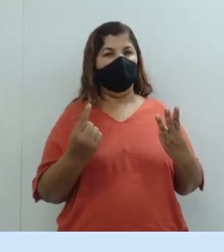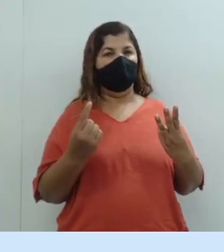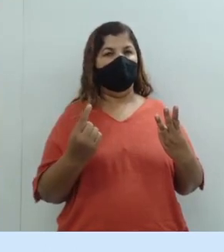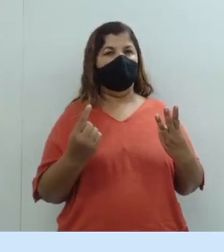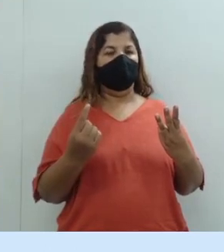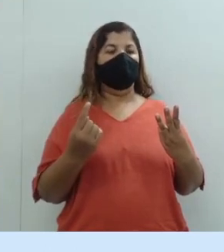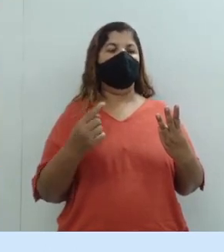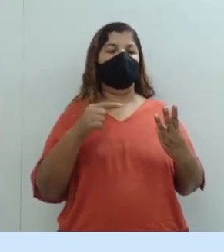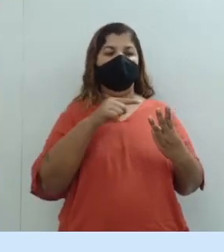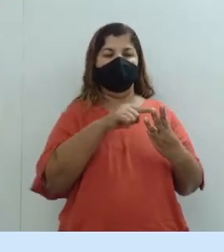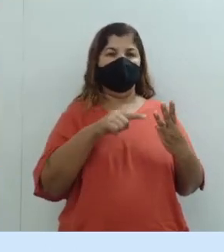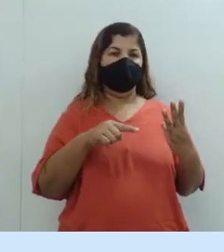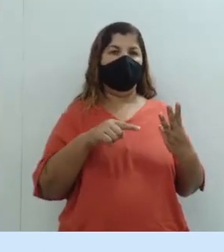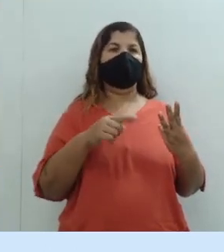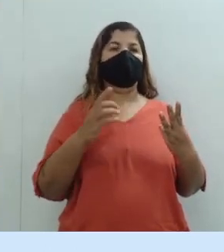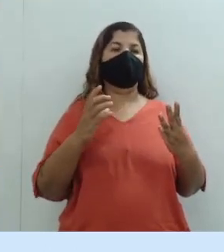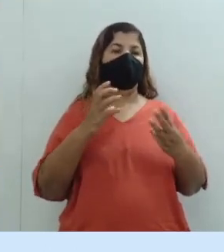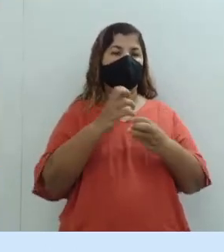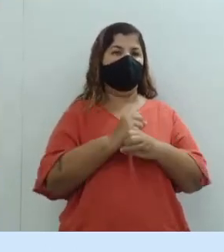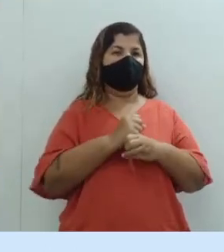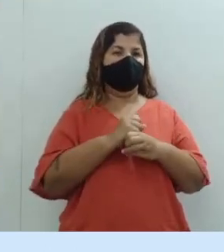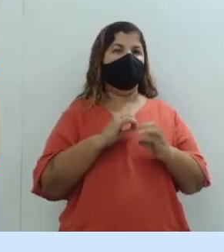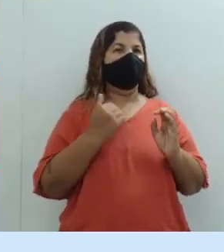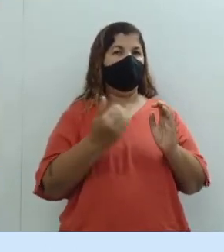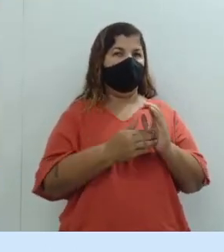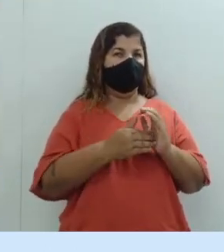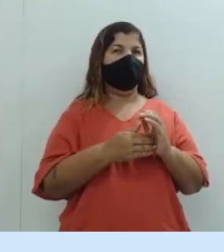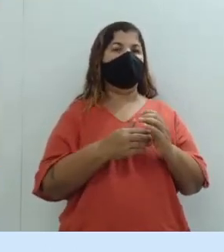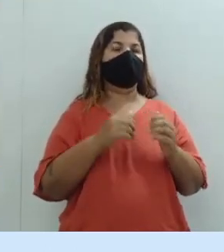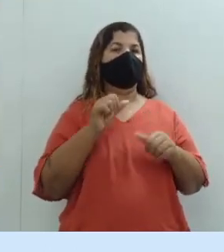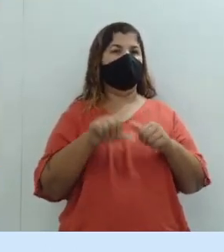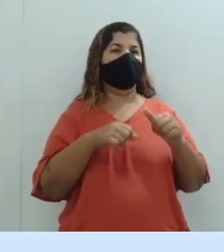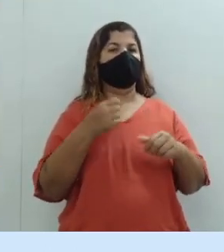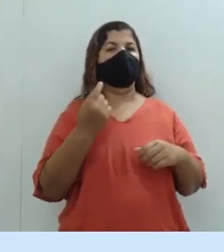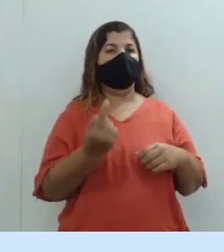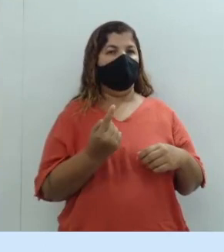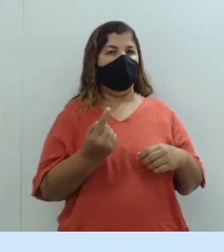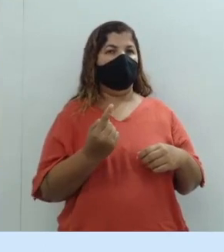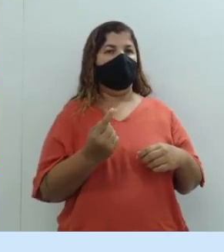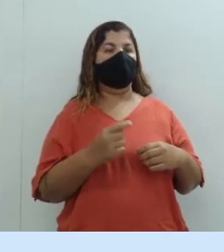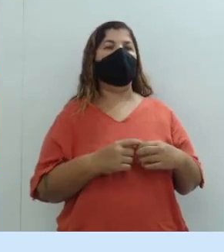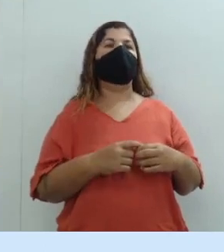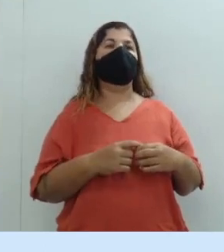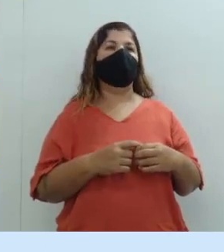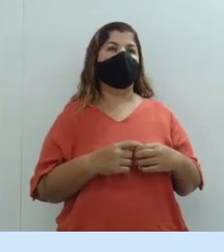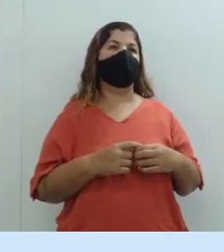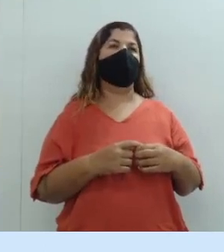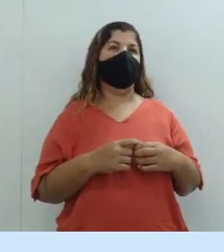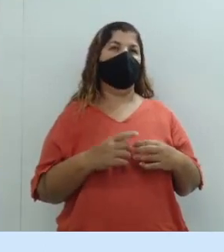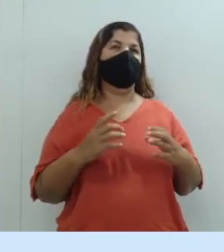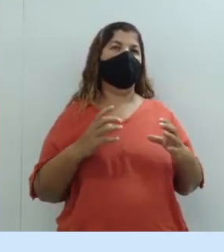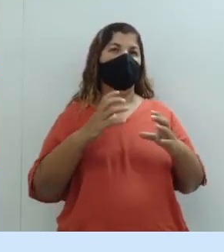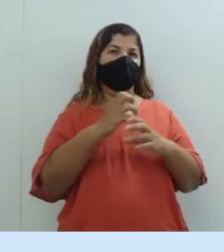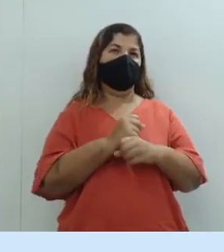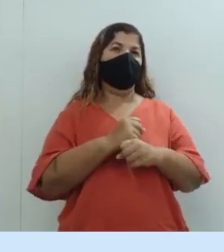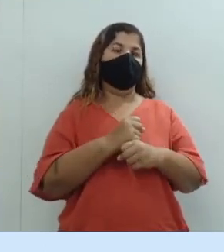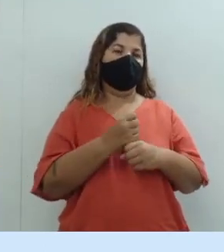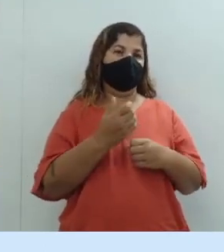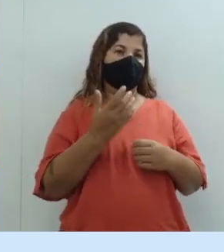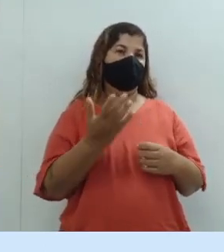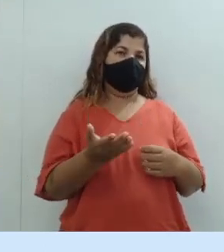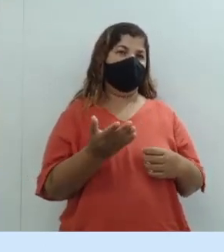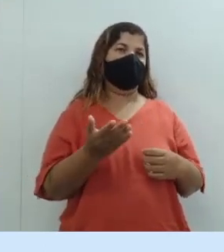cada resistor e eu quero juntar todos esses resistores transformando em um só, eu tenho que o meu potencial total em cima